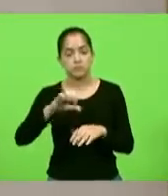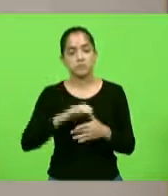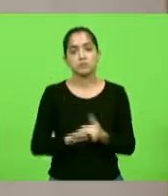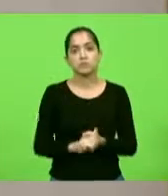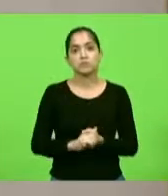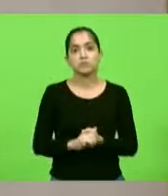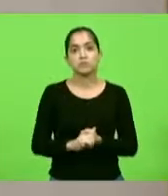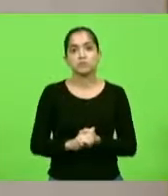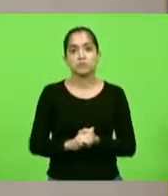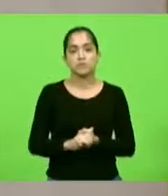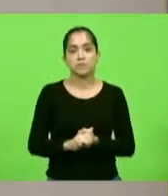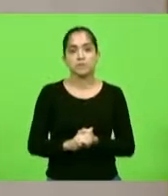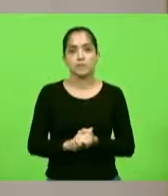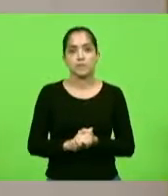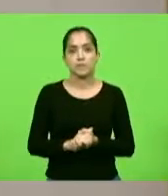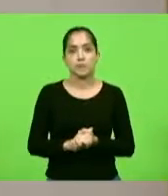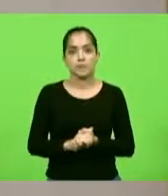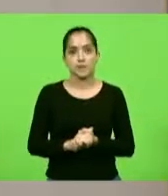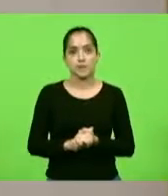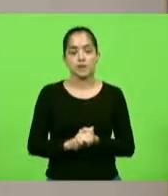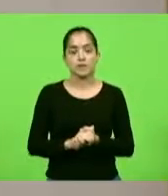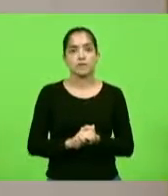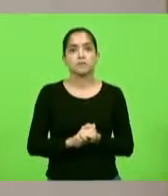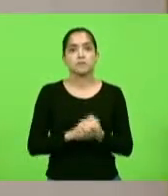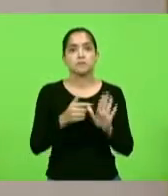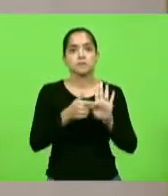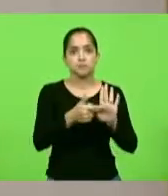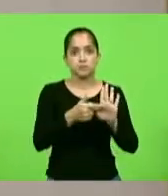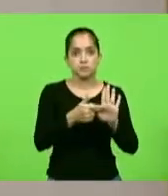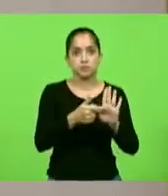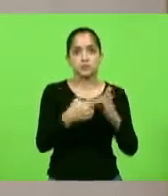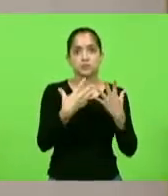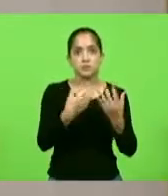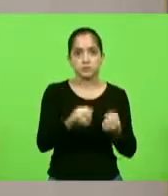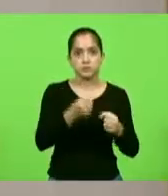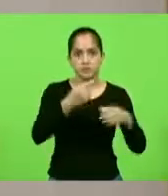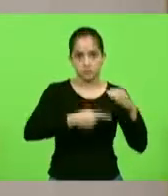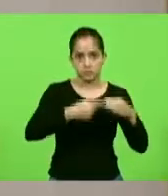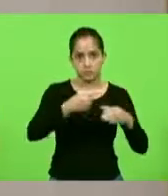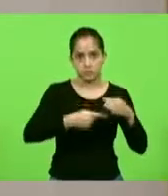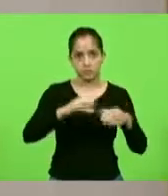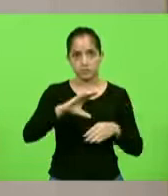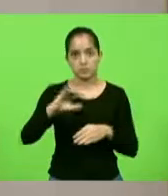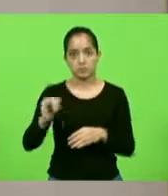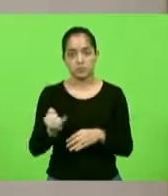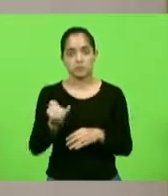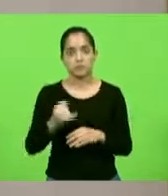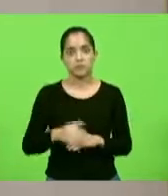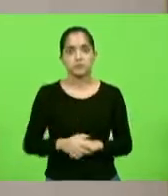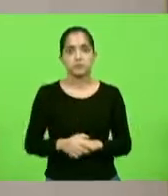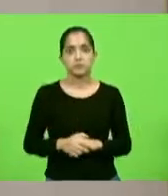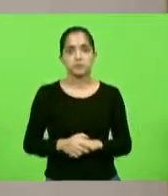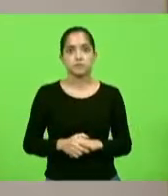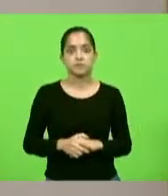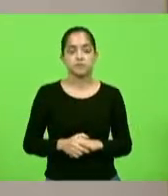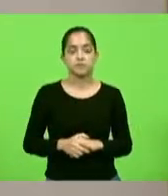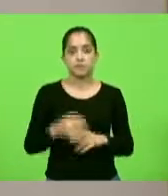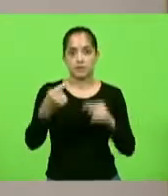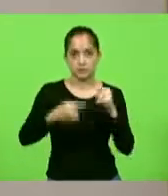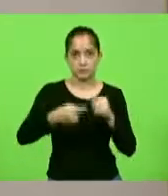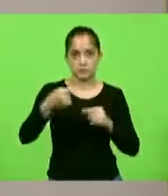outras providências. Com parecer da Comissão de Constituição e Justiça pela admissibilidade em